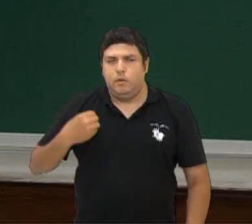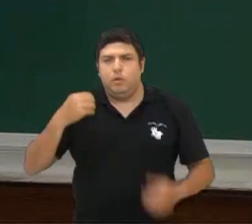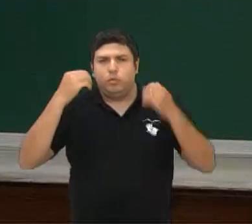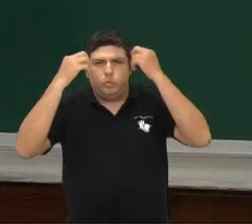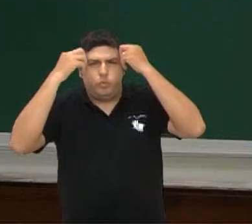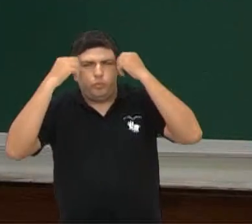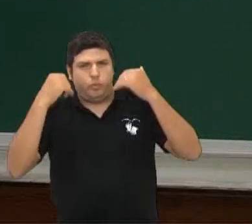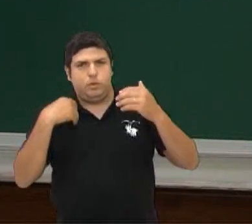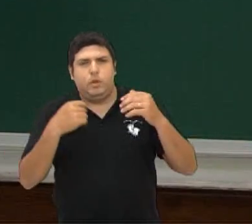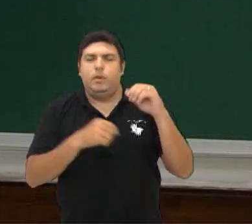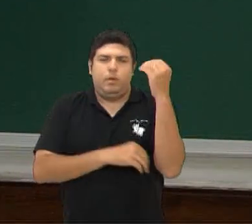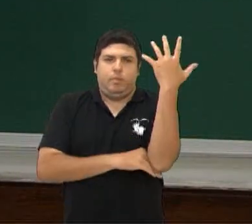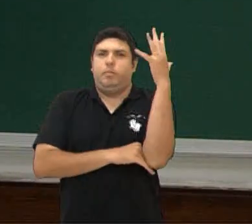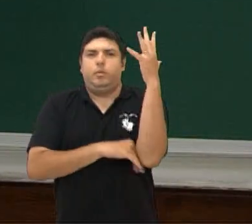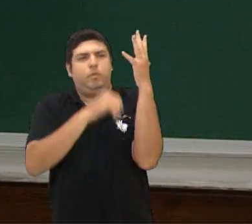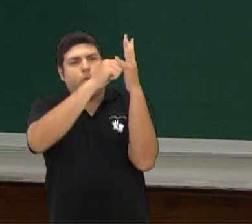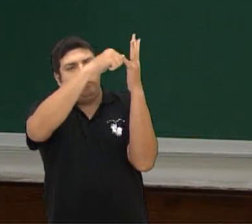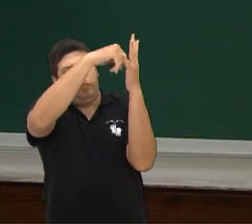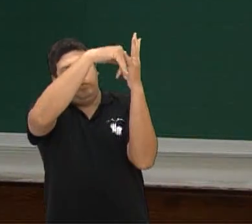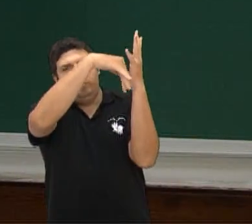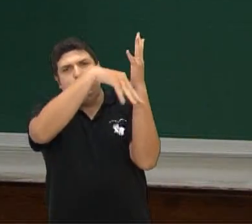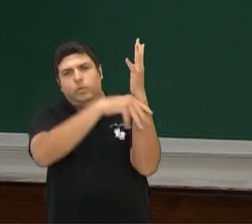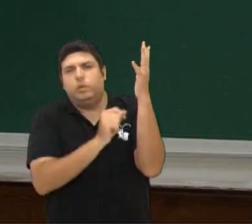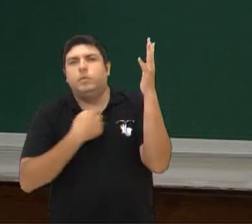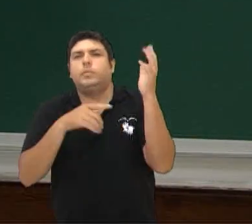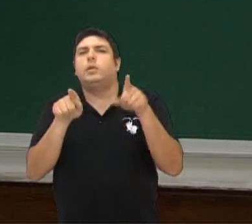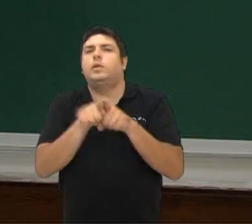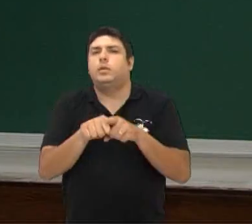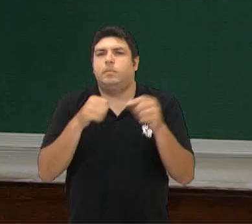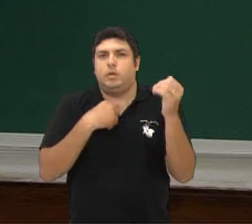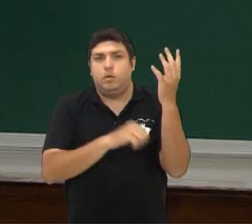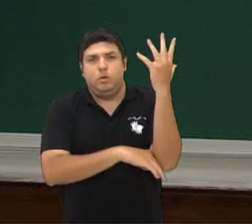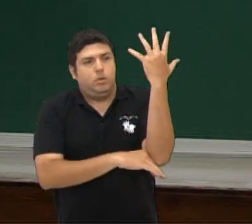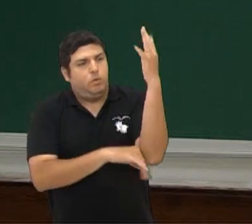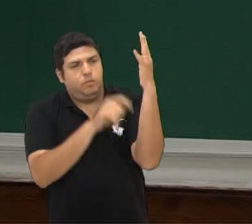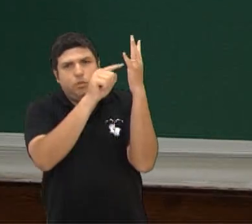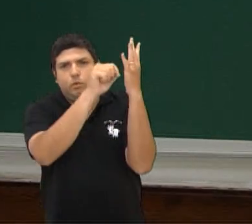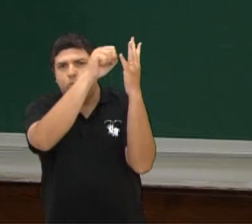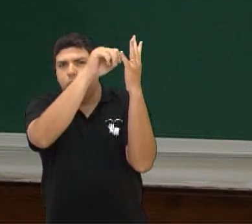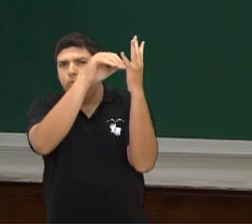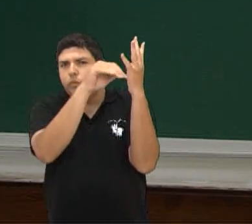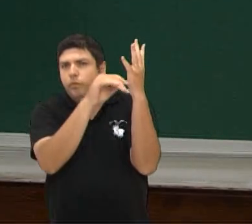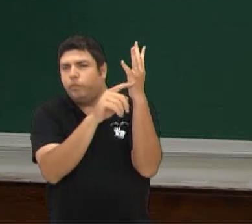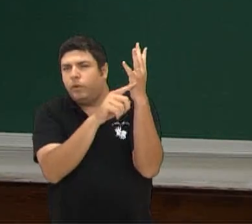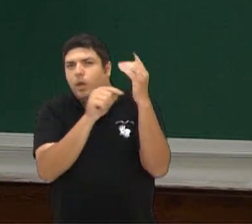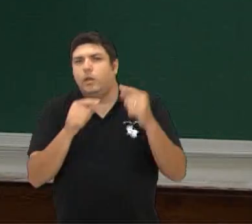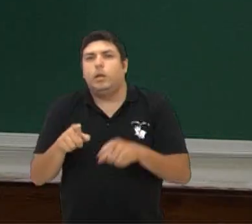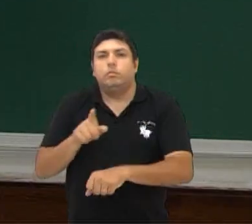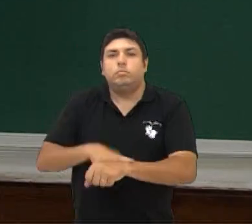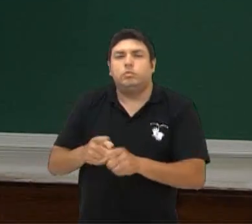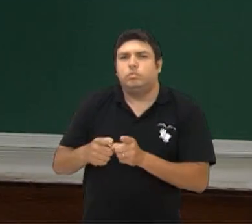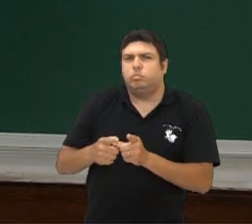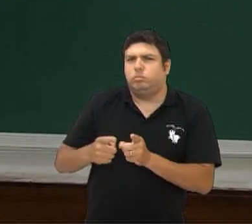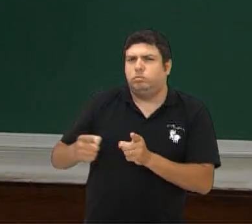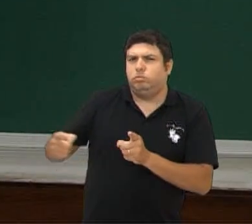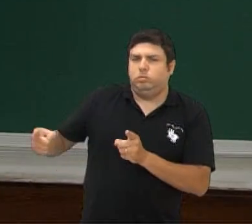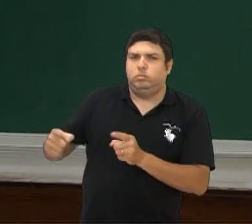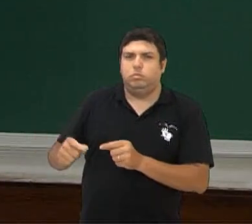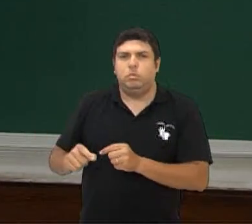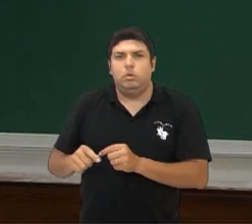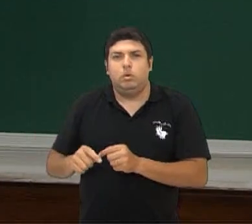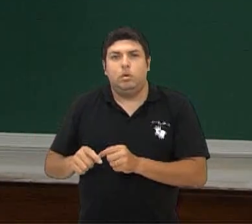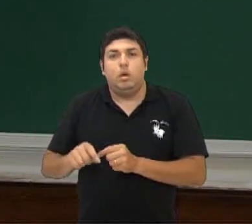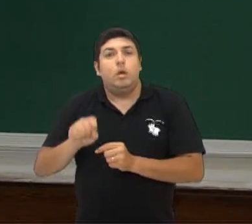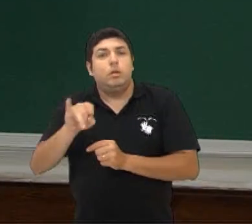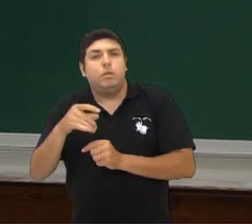animal, está mostrando as plantas, né? Então, se a gente considerar as plantas aqui, a gente está considerando o quê? O ciclo longo. Se eu estiver considerando só os fatores físicos, sem